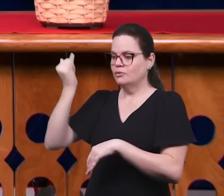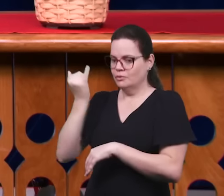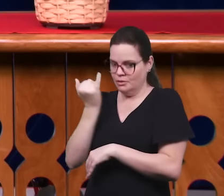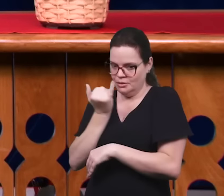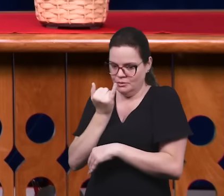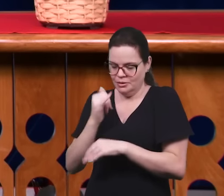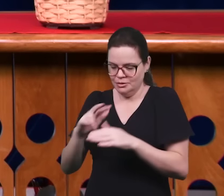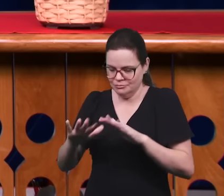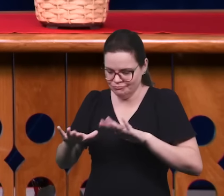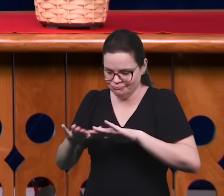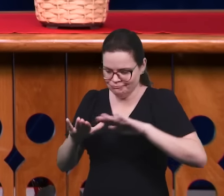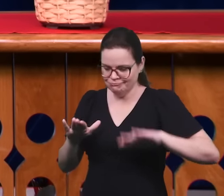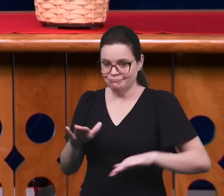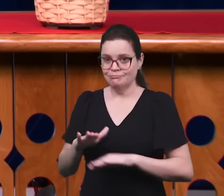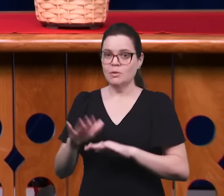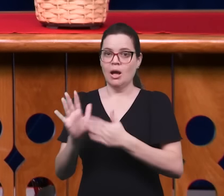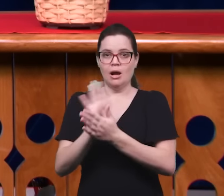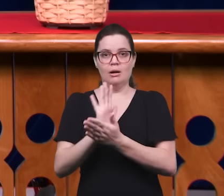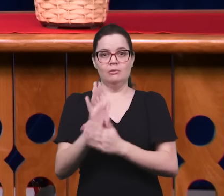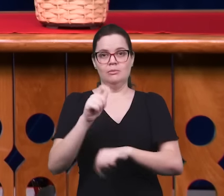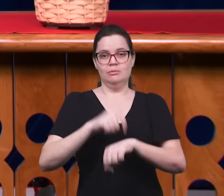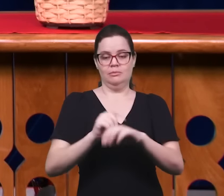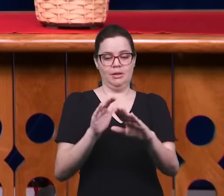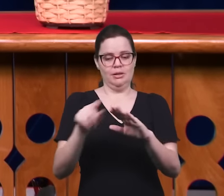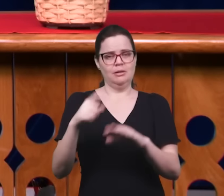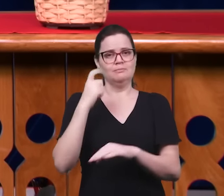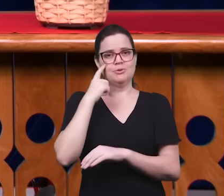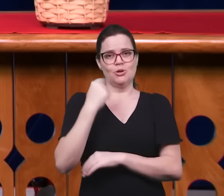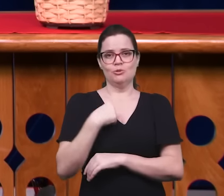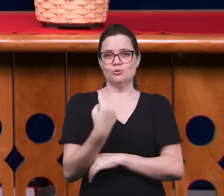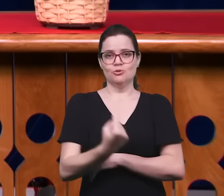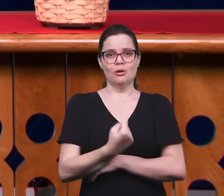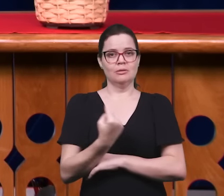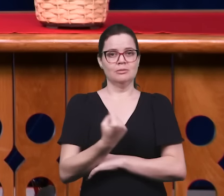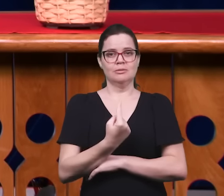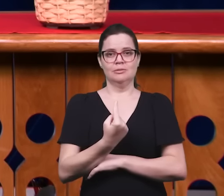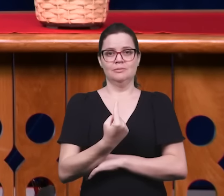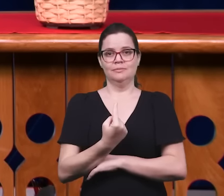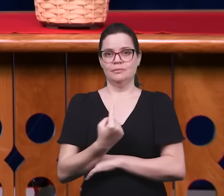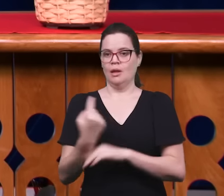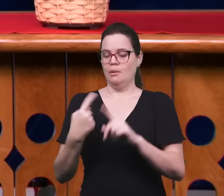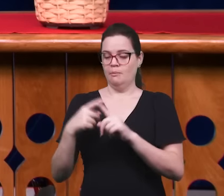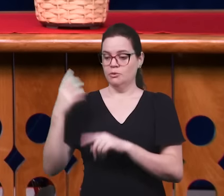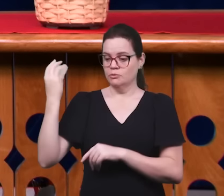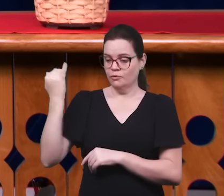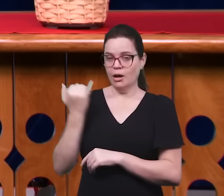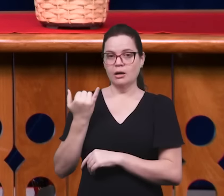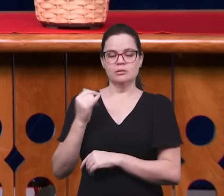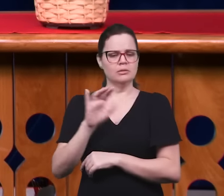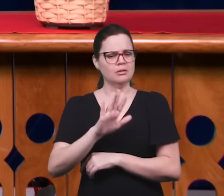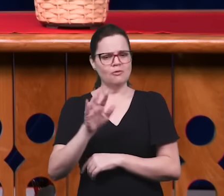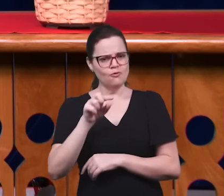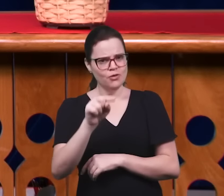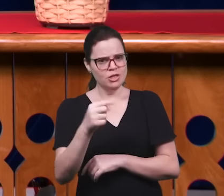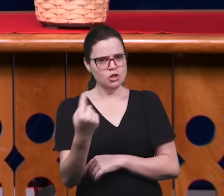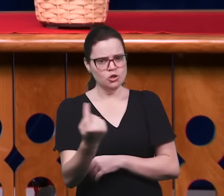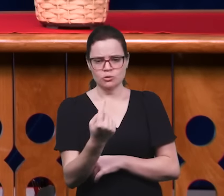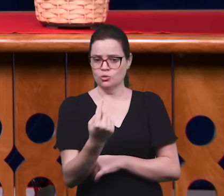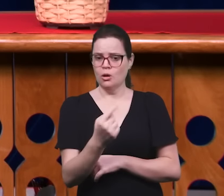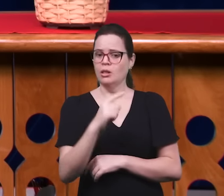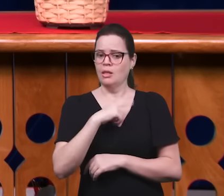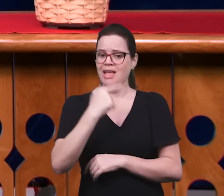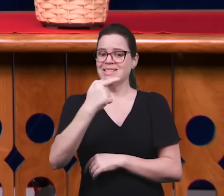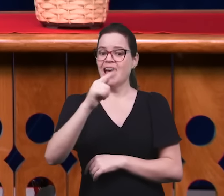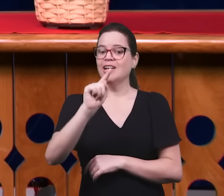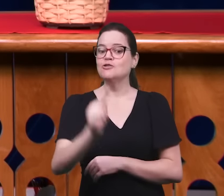momentos, ele achou que estava sozinho. E o Senhor falou com ele de 7.000 nomes que não dobraram